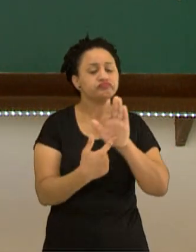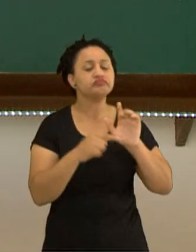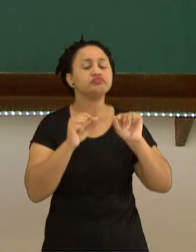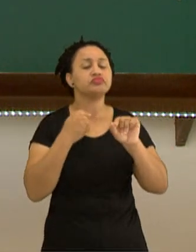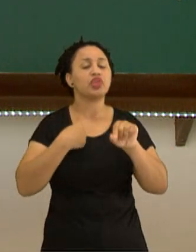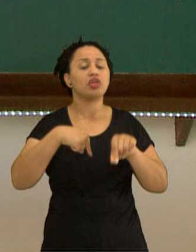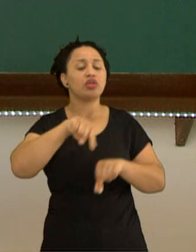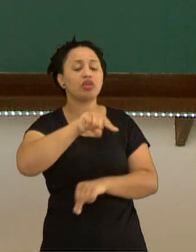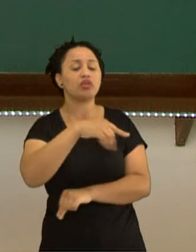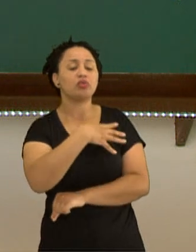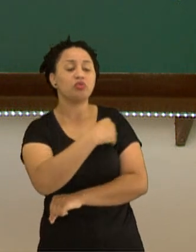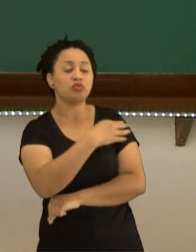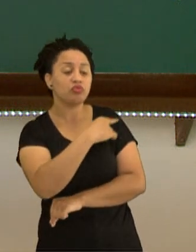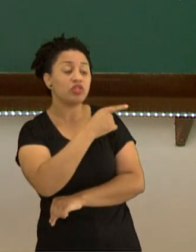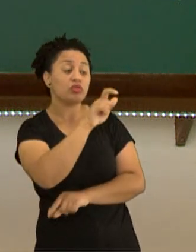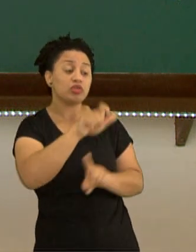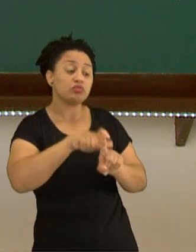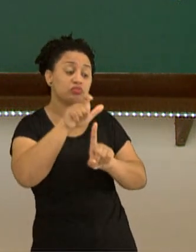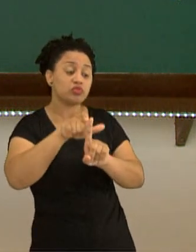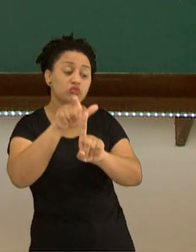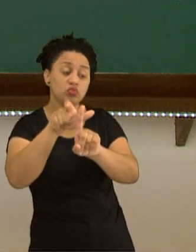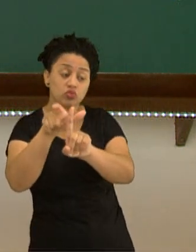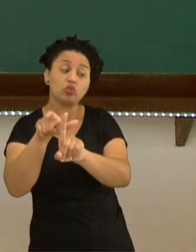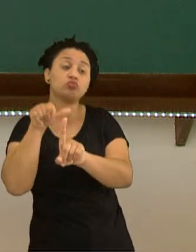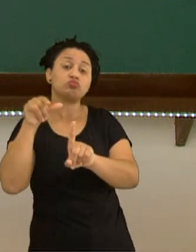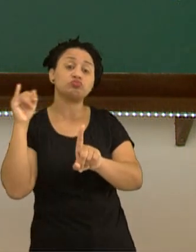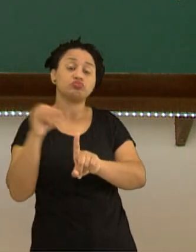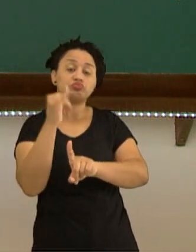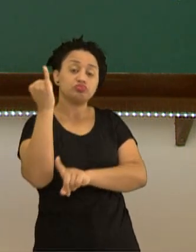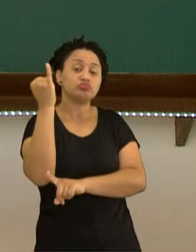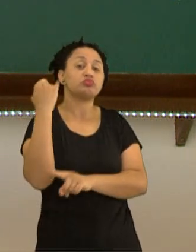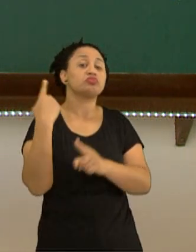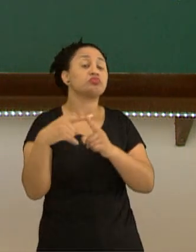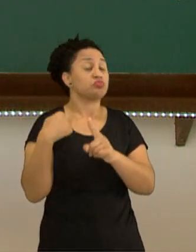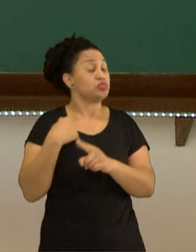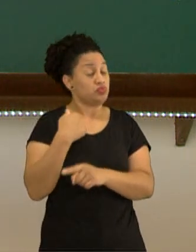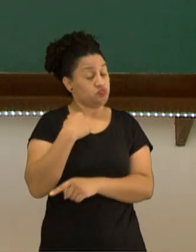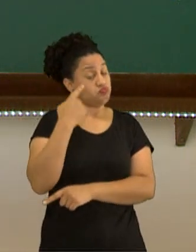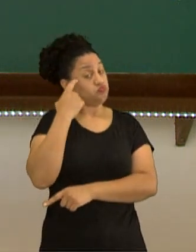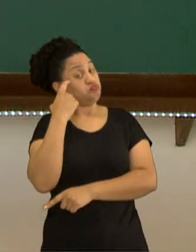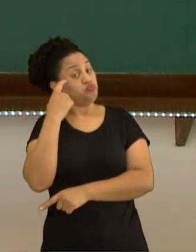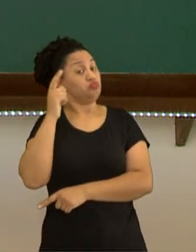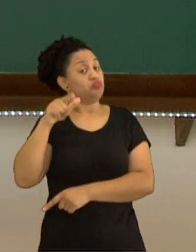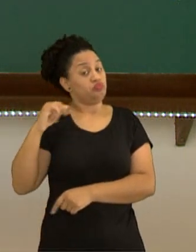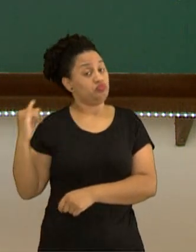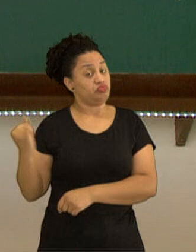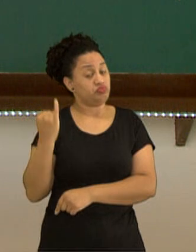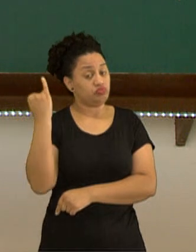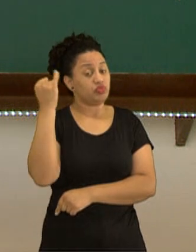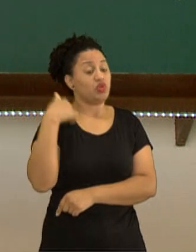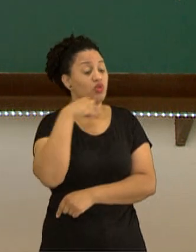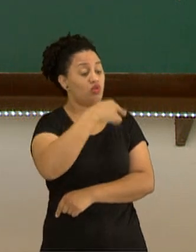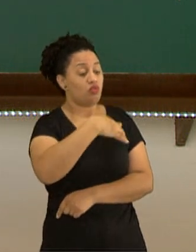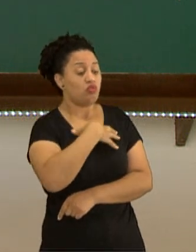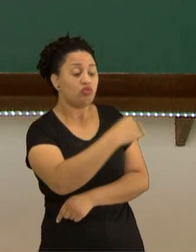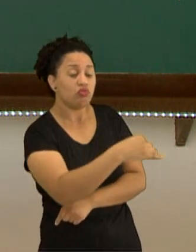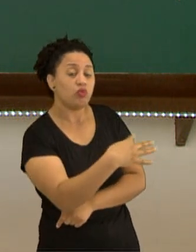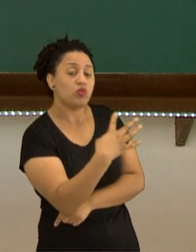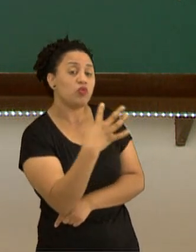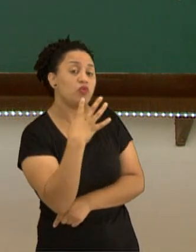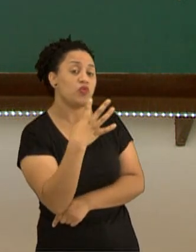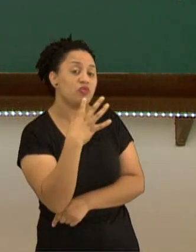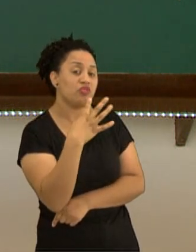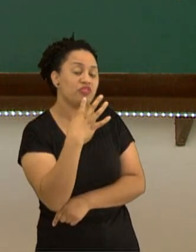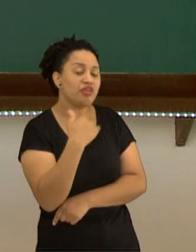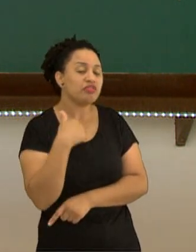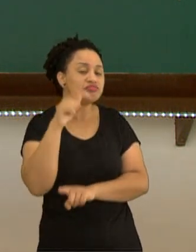seu filho essas personalidades. Por quê? Porque ela julga importante que o seu filho conheça